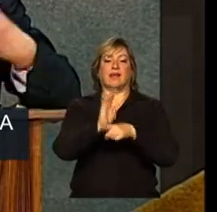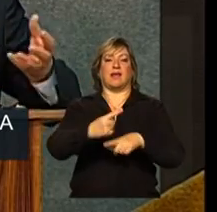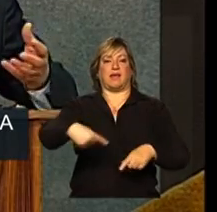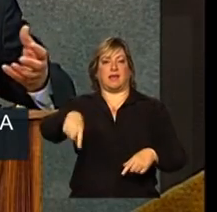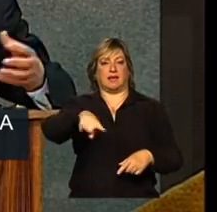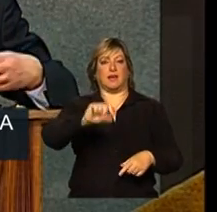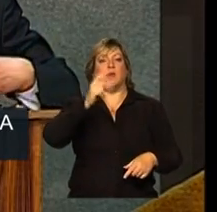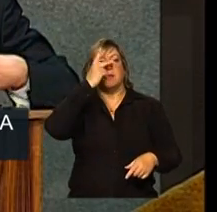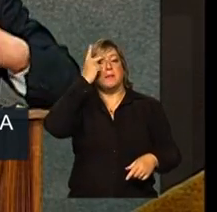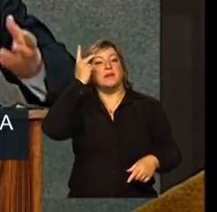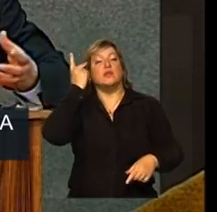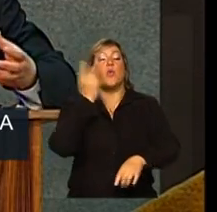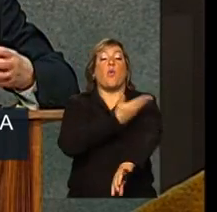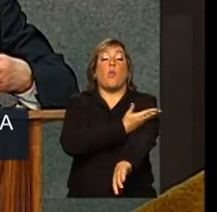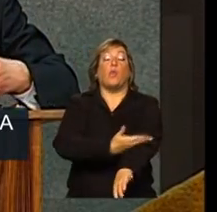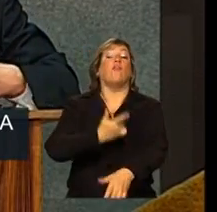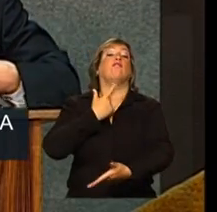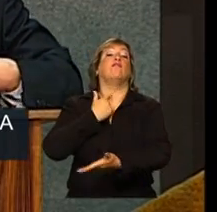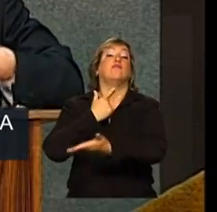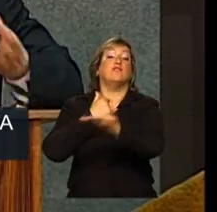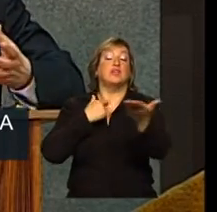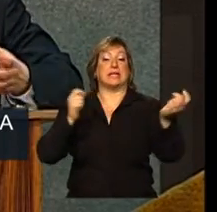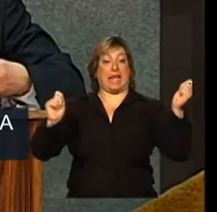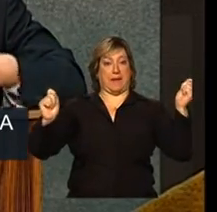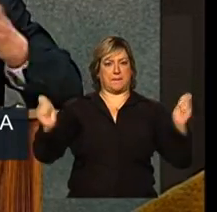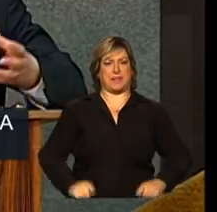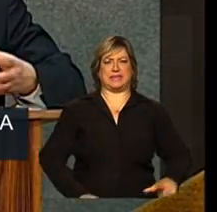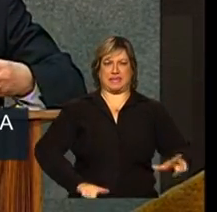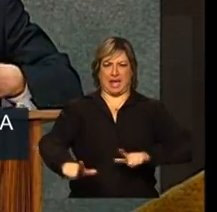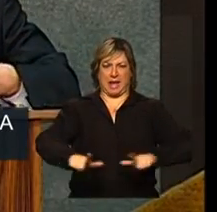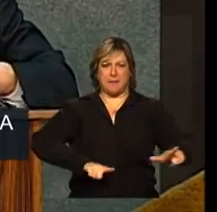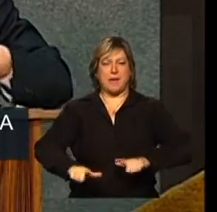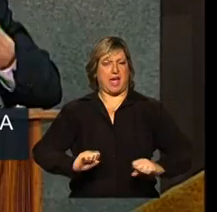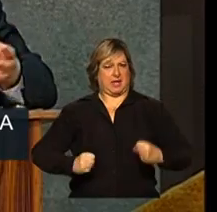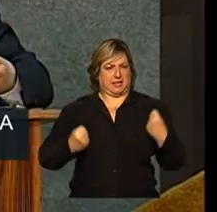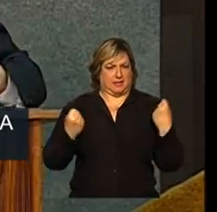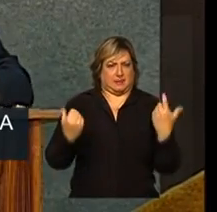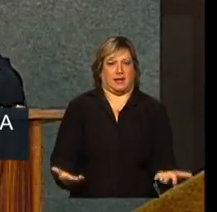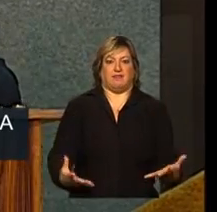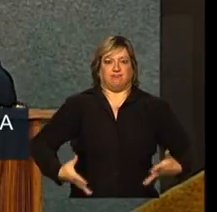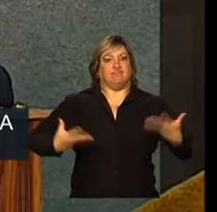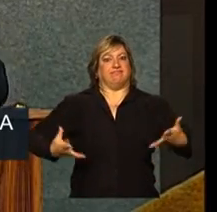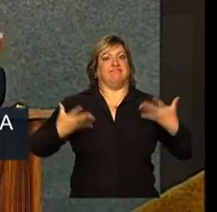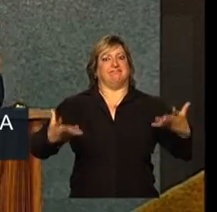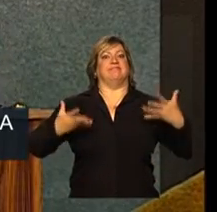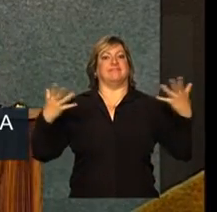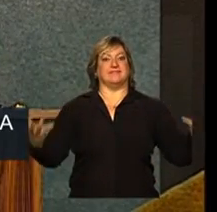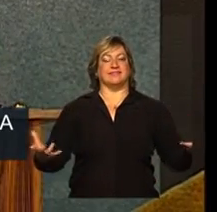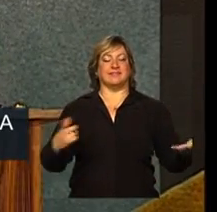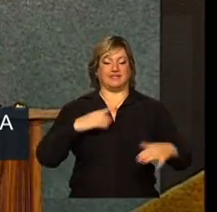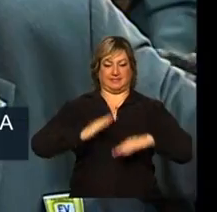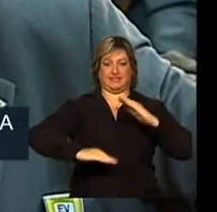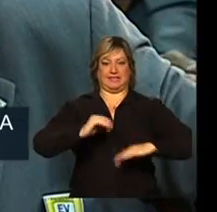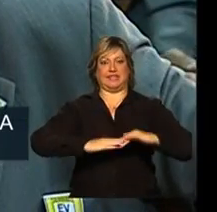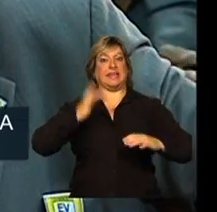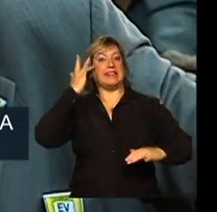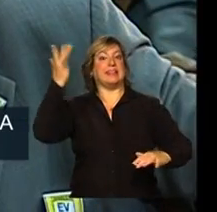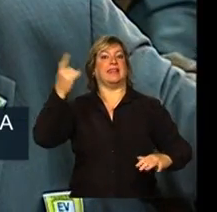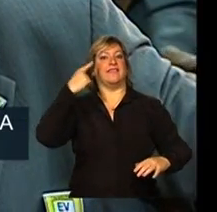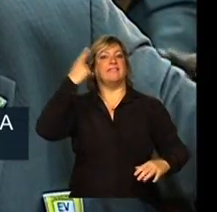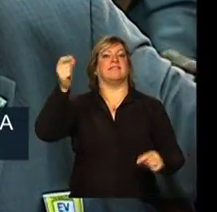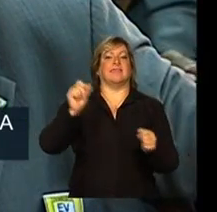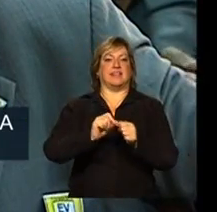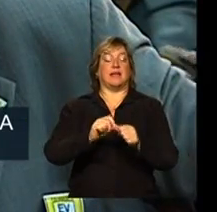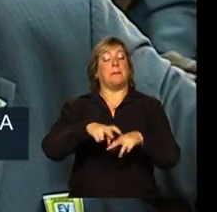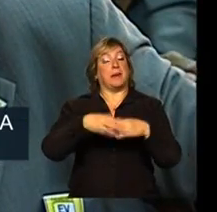à tendência das pessoas, à vontade, a capacidade de trabalho, de dedicação, de entusiasmo, de criatividade. Para